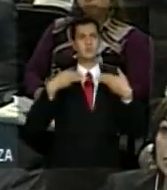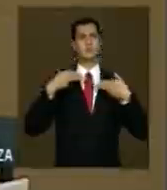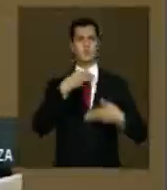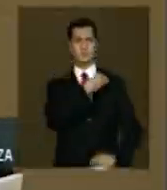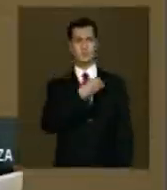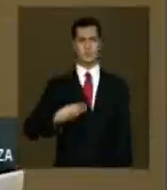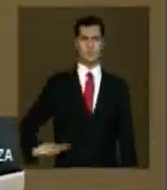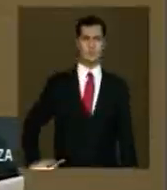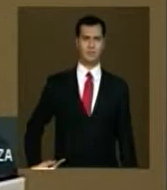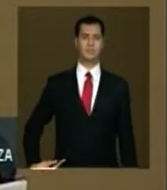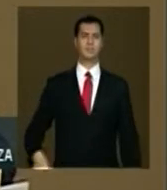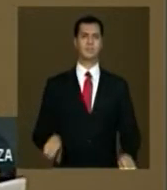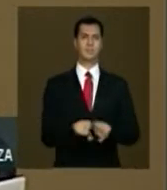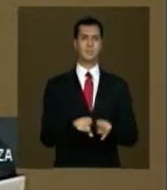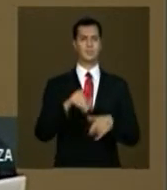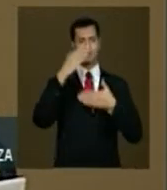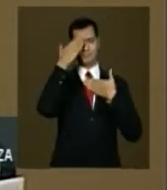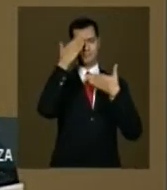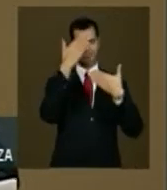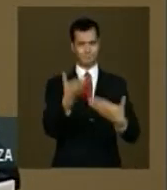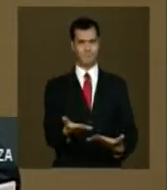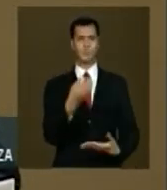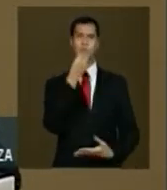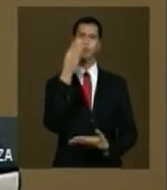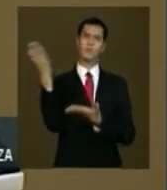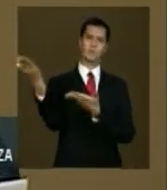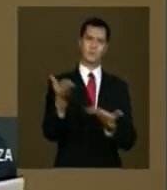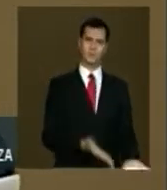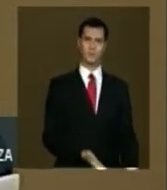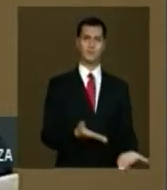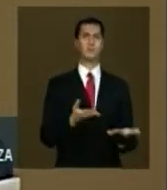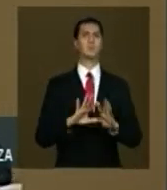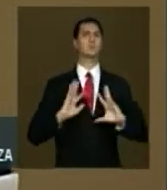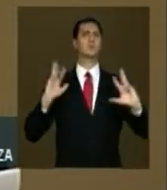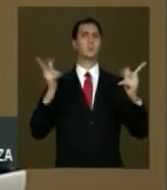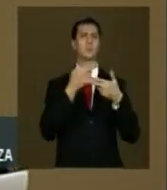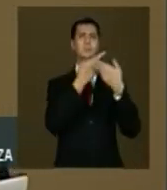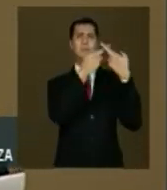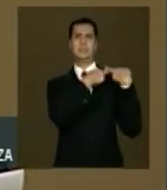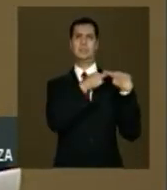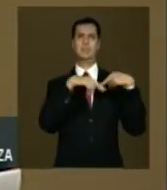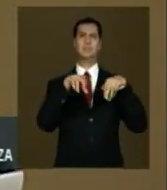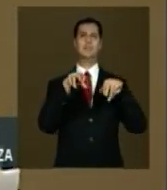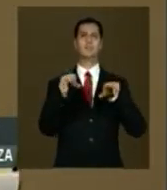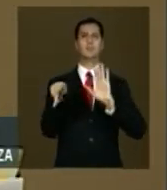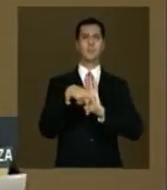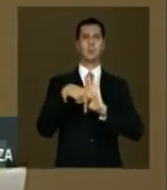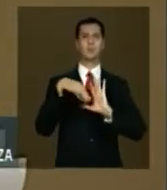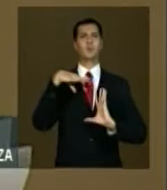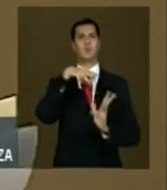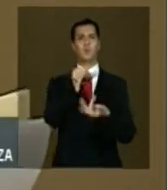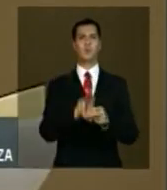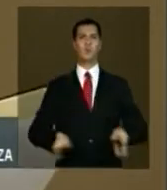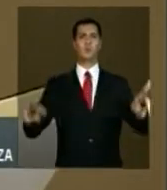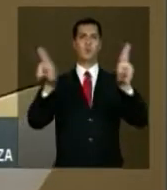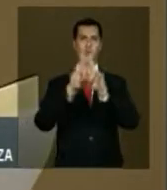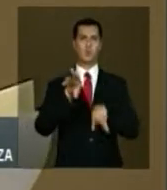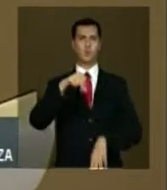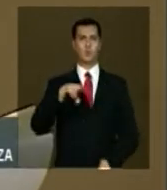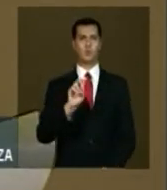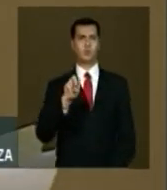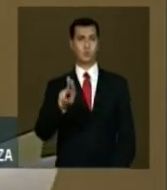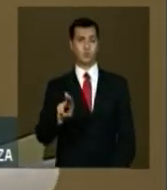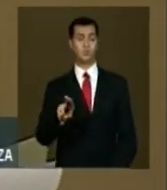quero dar também a as boas-vindas aos representantes do sistema ONU aqui presente demais autoridades brasileiras que nos prestigiam